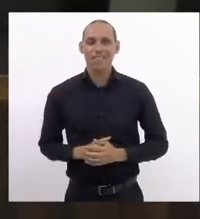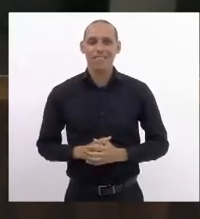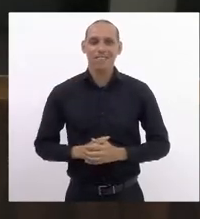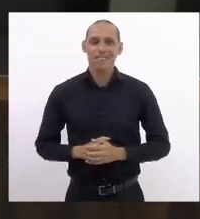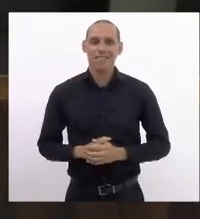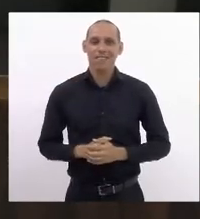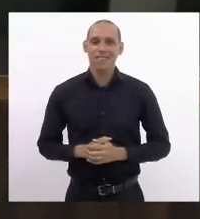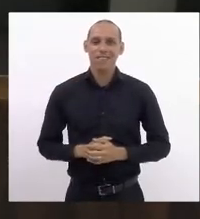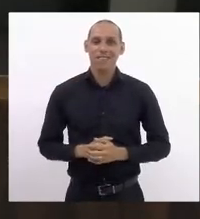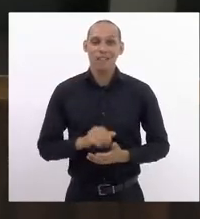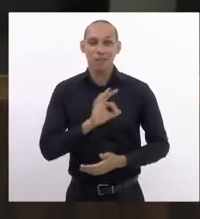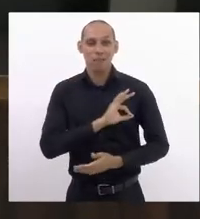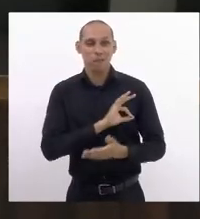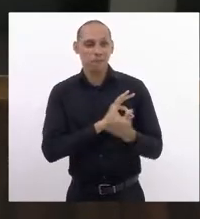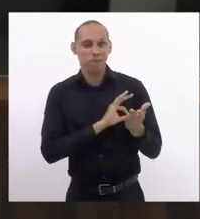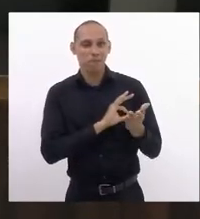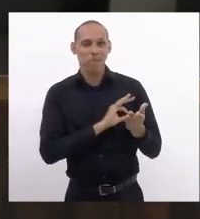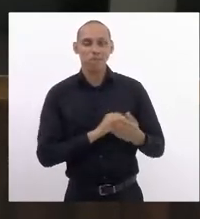delegado